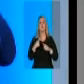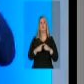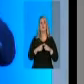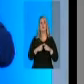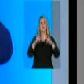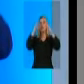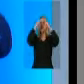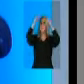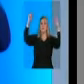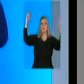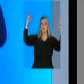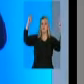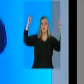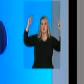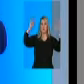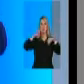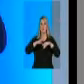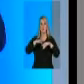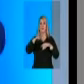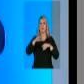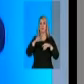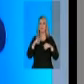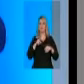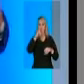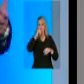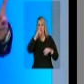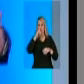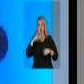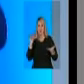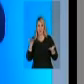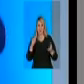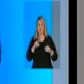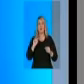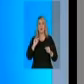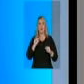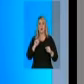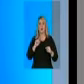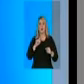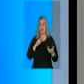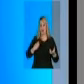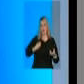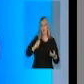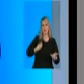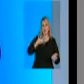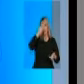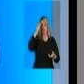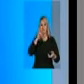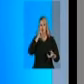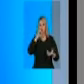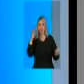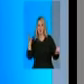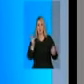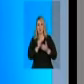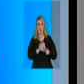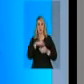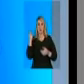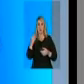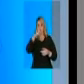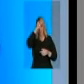fios expostos são muito mais vulneráveis para acidentes e, no fundo, para colocar em risco a vida das pessoas. A nossa Prefeitura vai